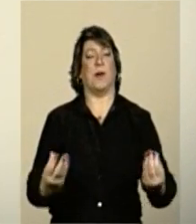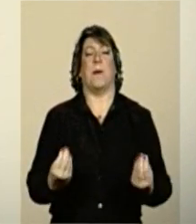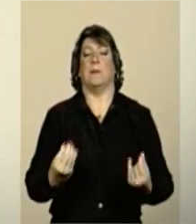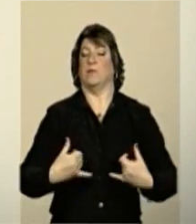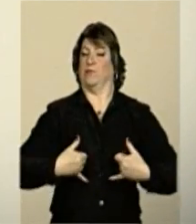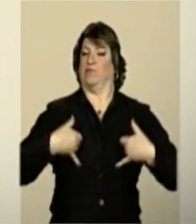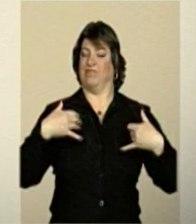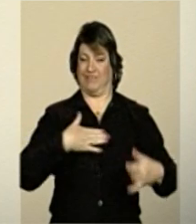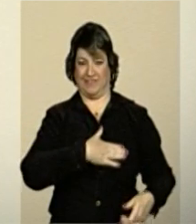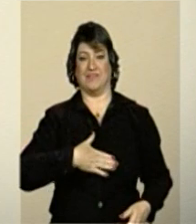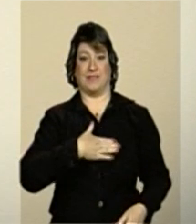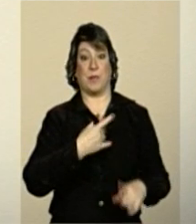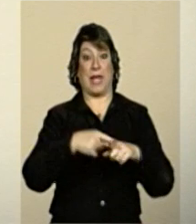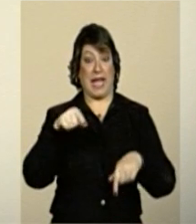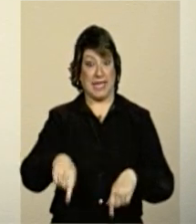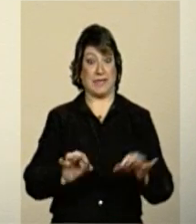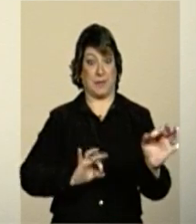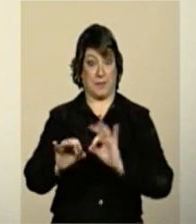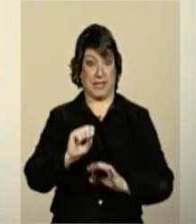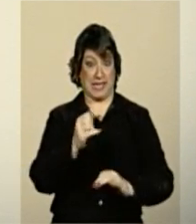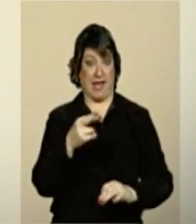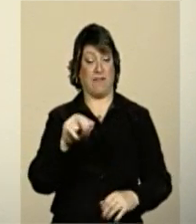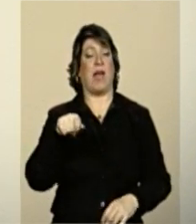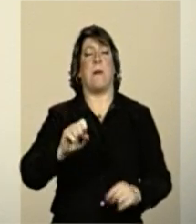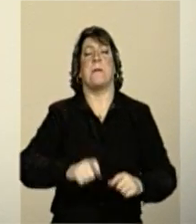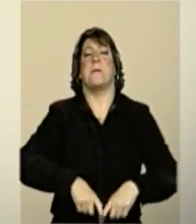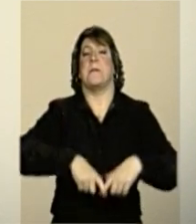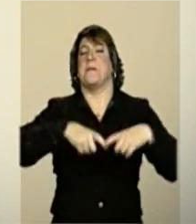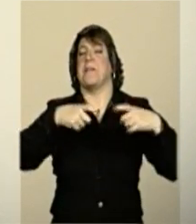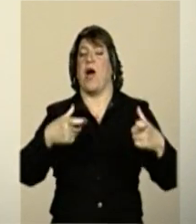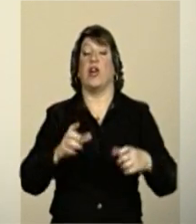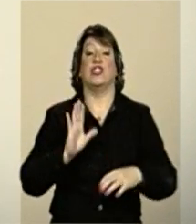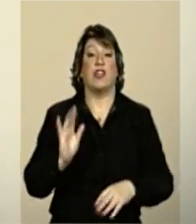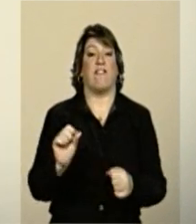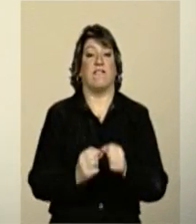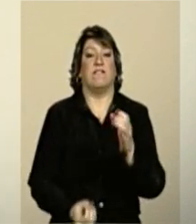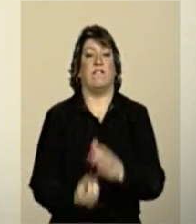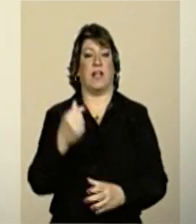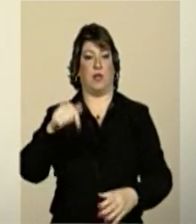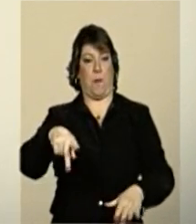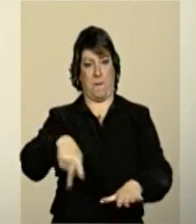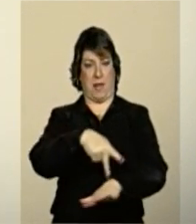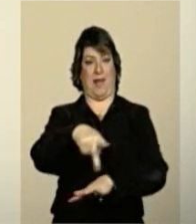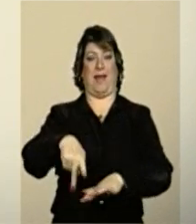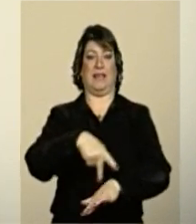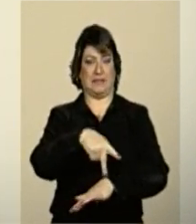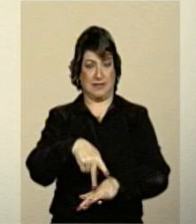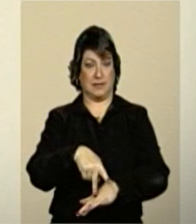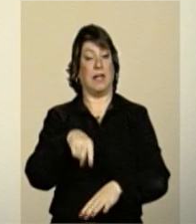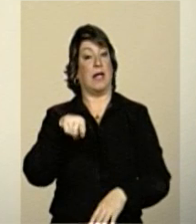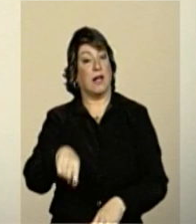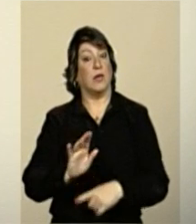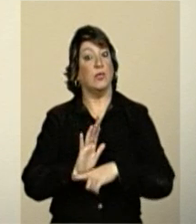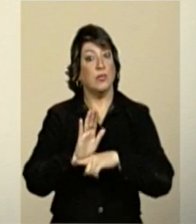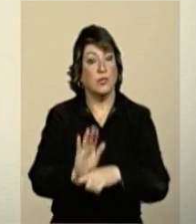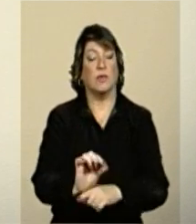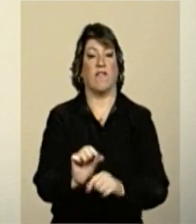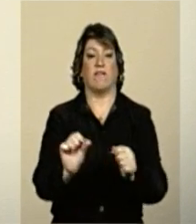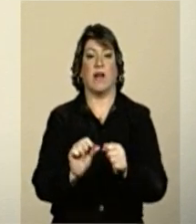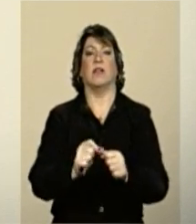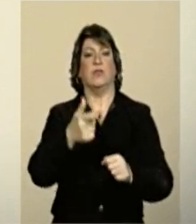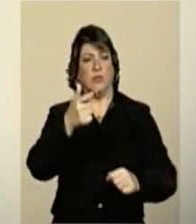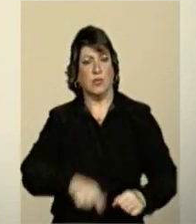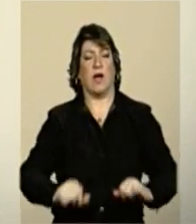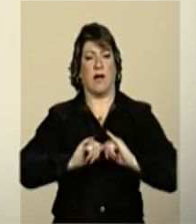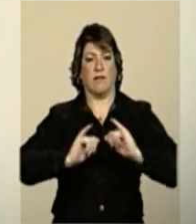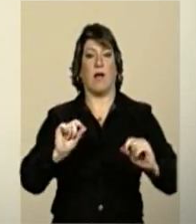muito orgulho. É que esse Plano Safra é o maior já lançado no país E ele reafirma a importância da